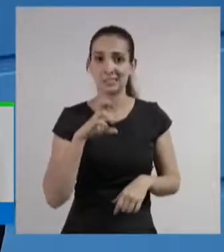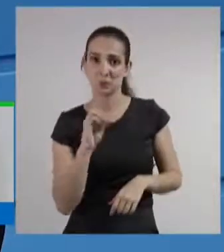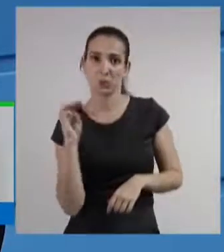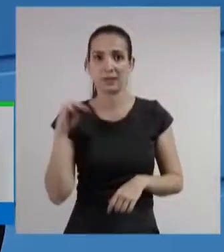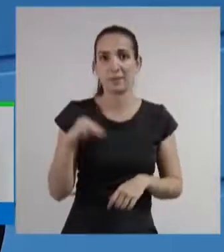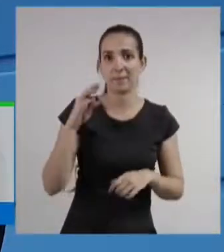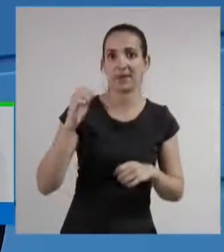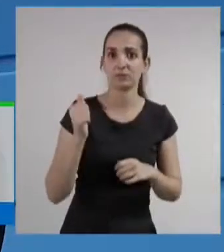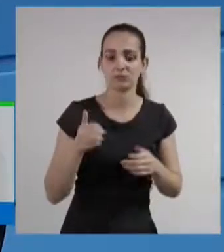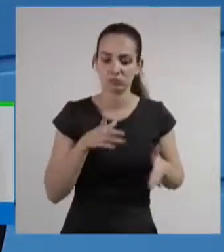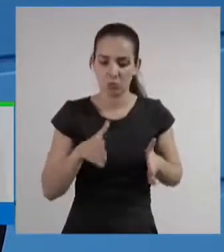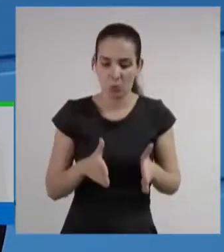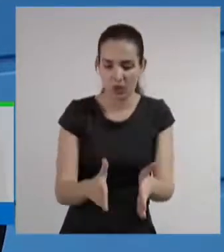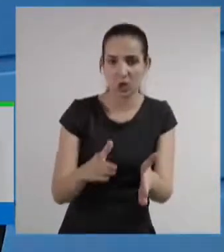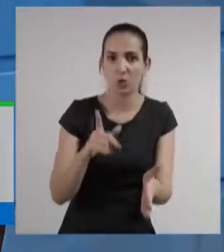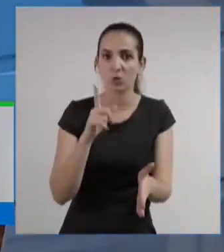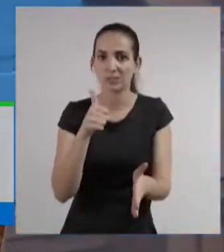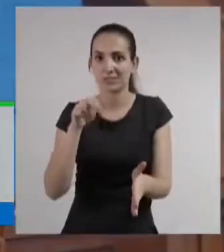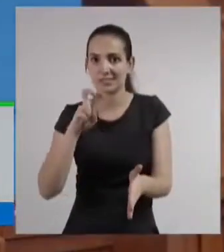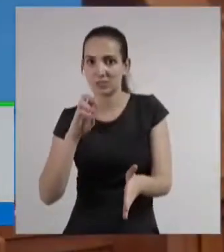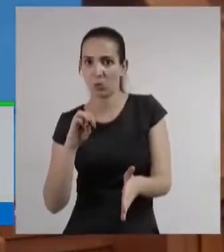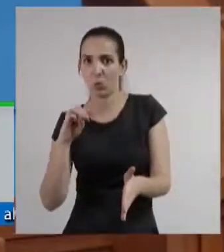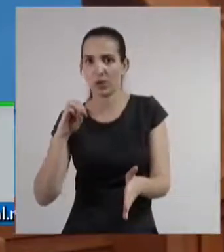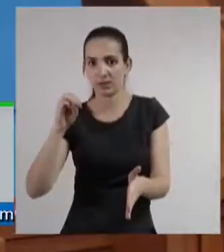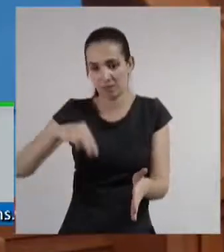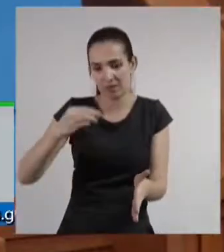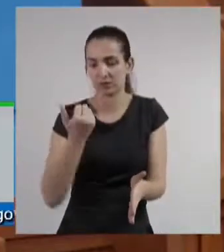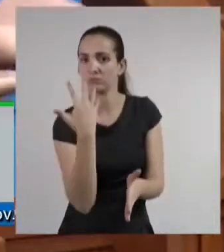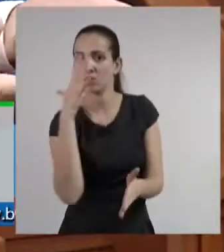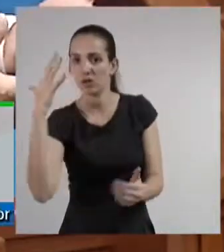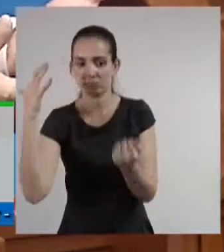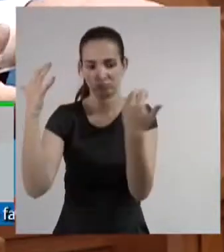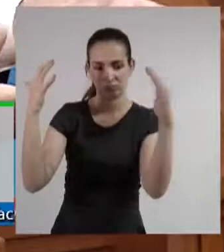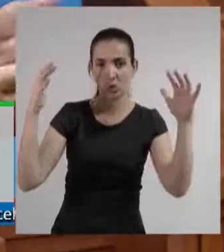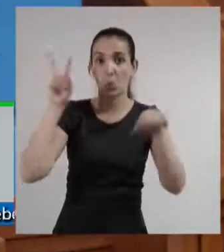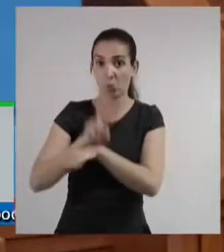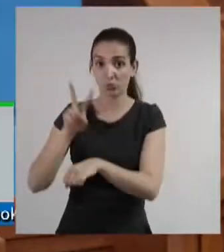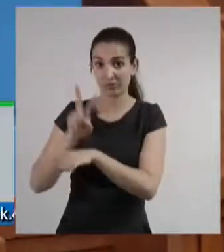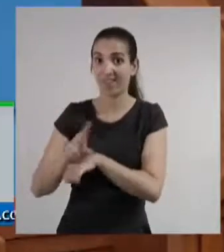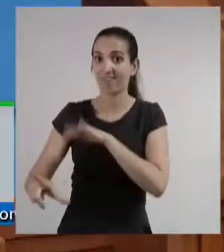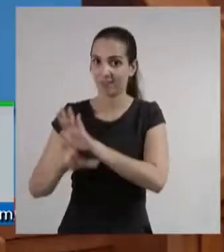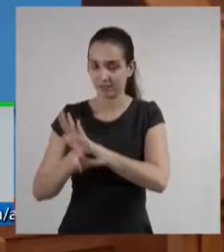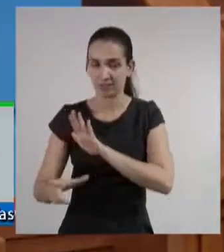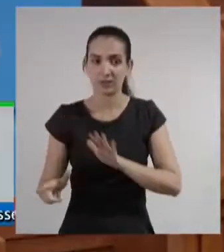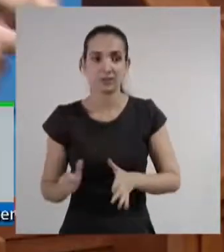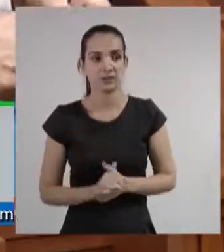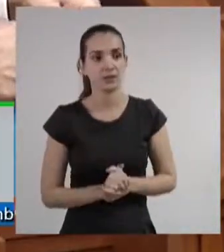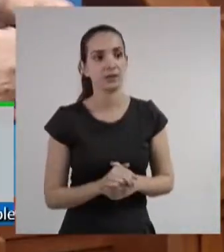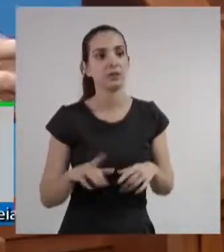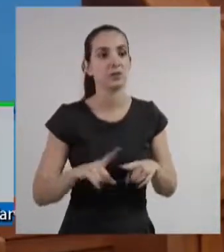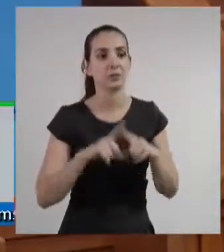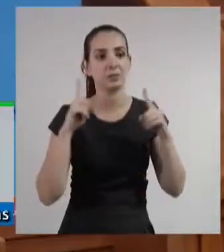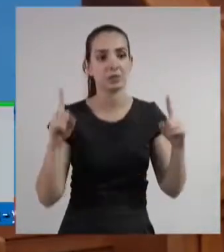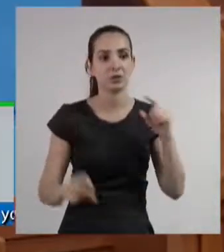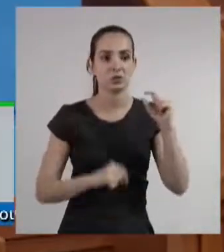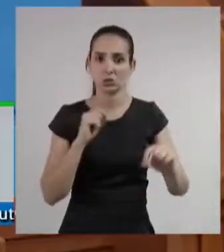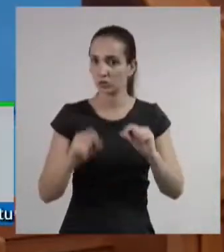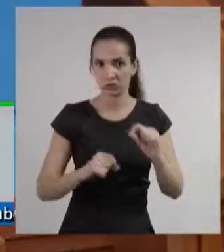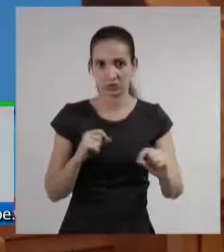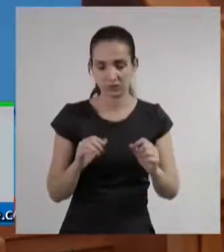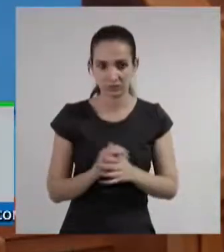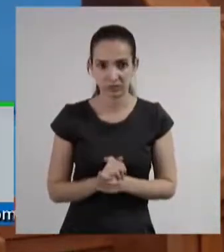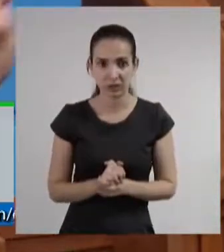tem interesse em preservar o Rio da Prata é quem é proprietário lá, porque sabe o valor do